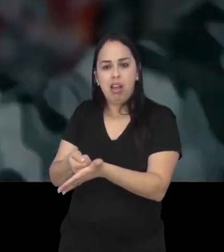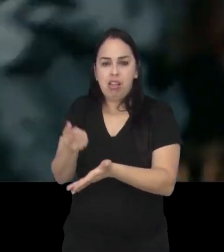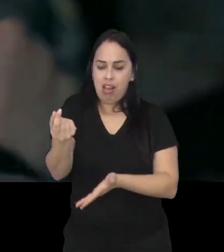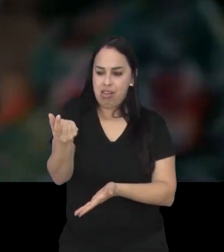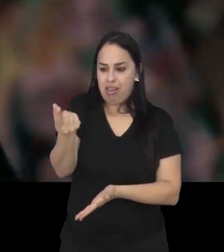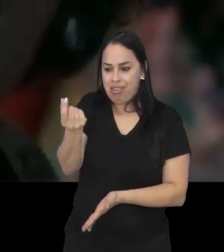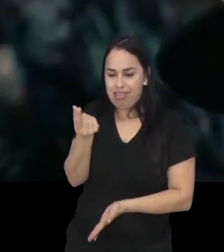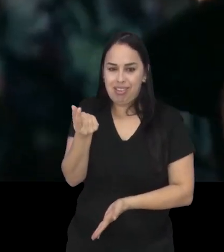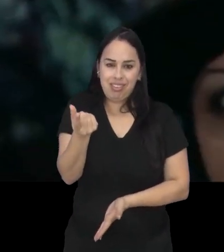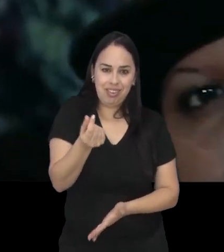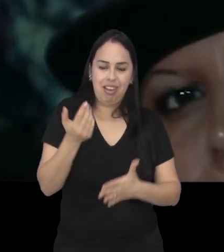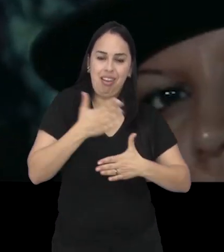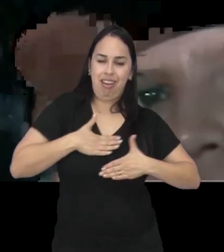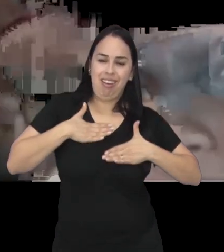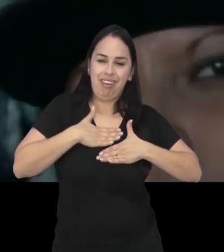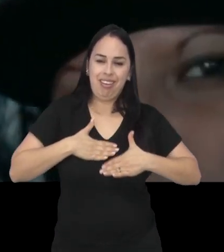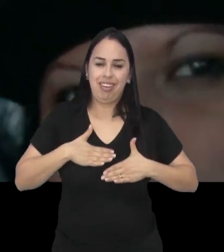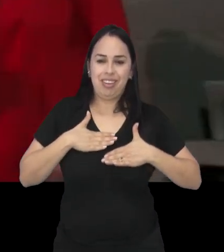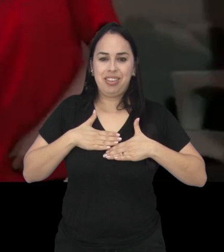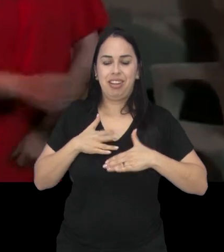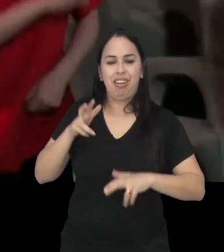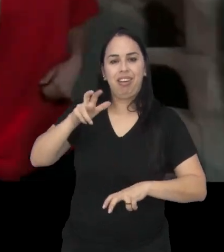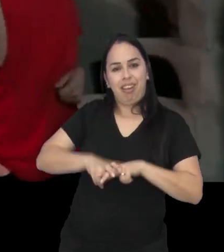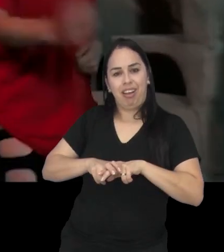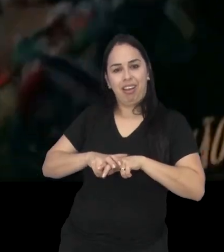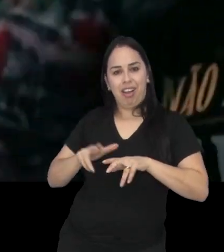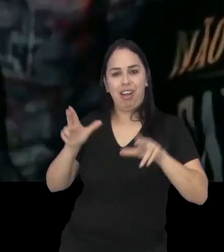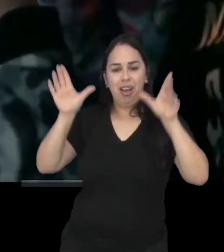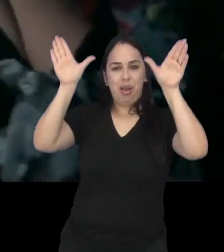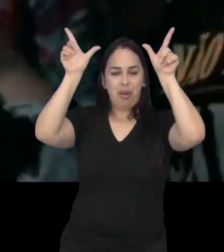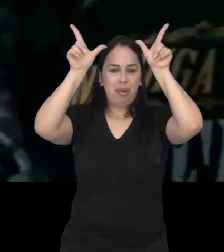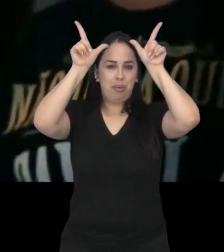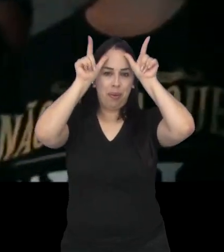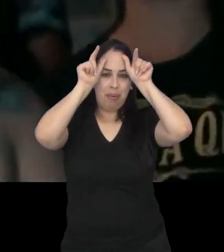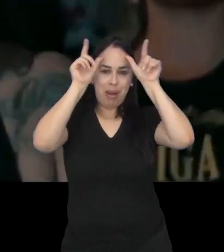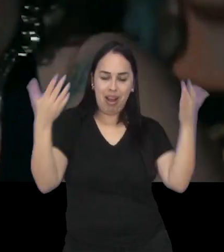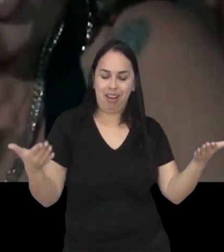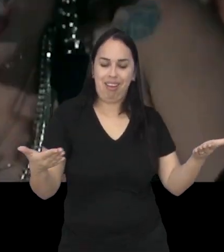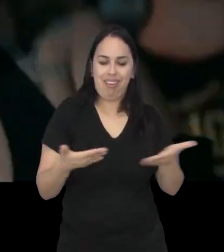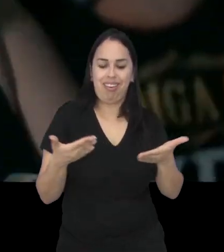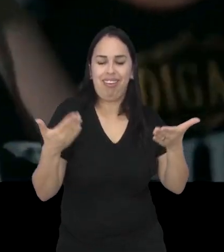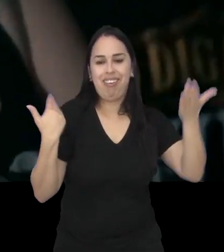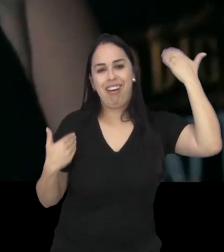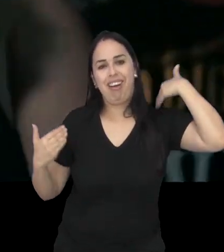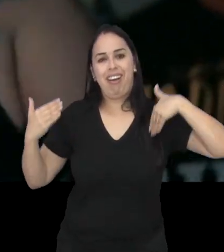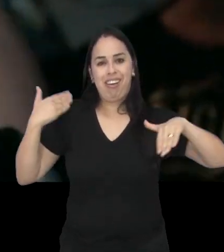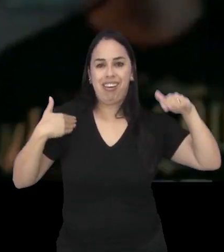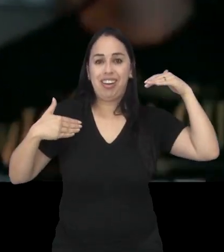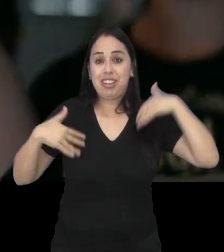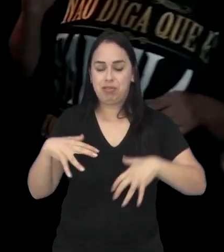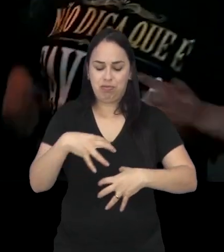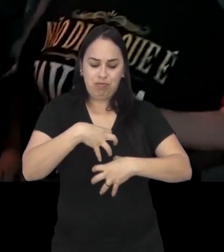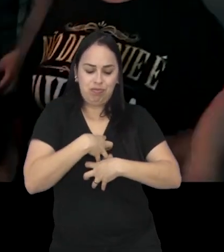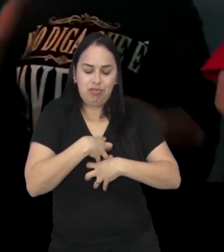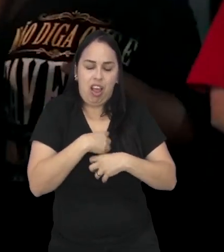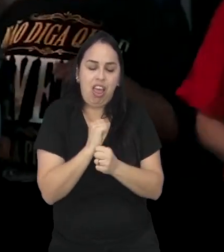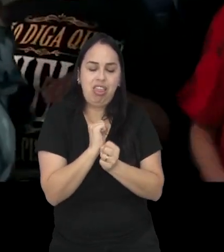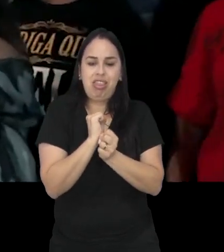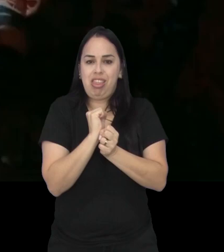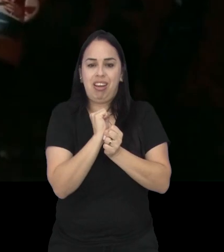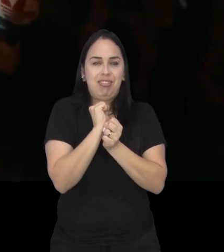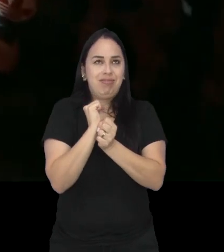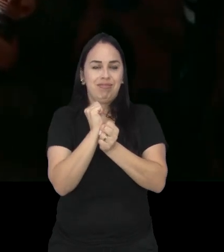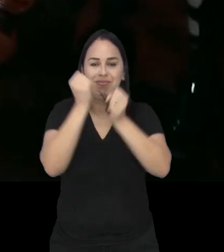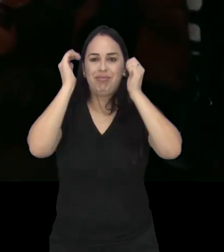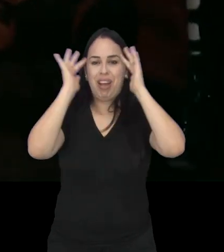e da satisfação. Já sabe onde quer descansar, mas hoje o rolê é aglomerar. Nem tenta aprisionar passarinho enjolado, não sabe